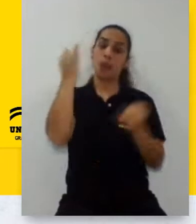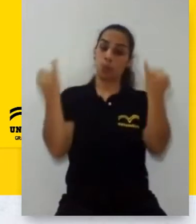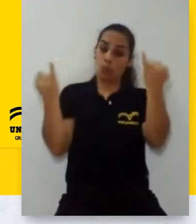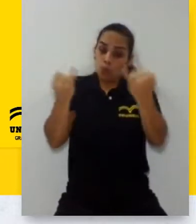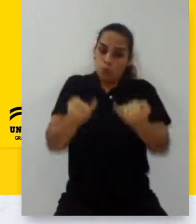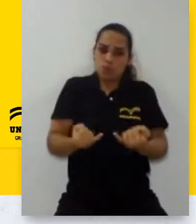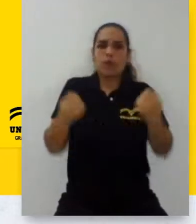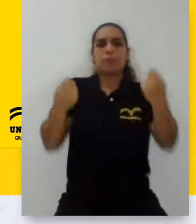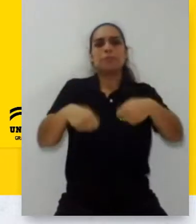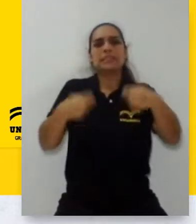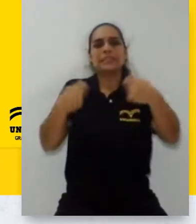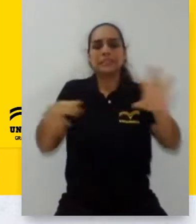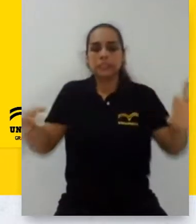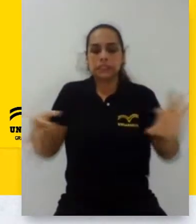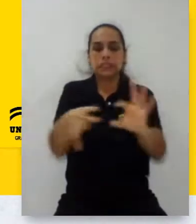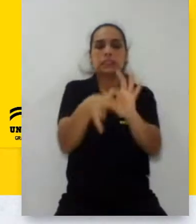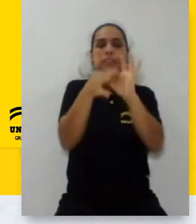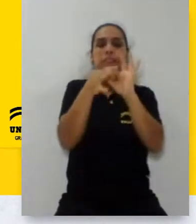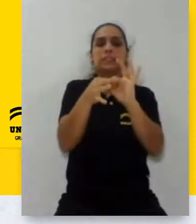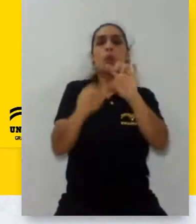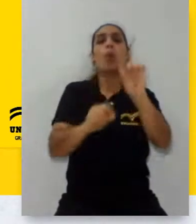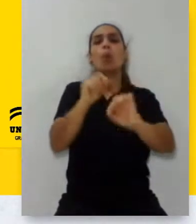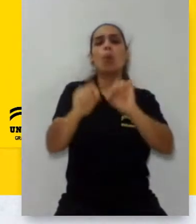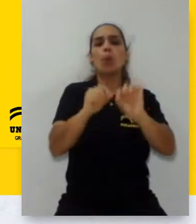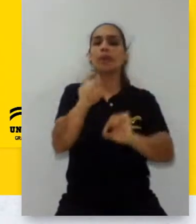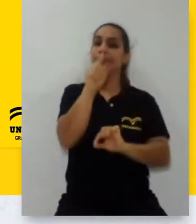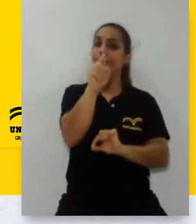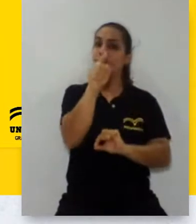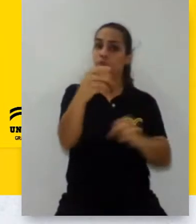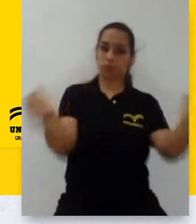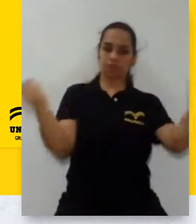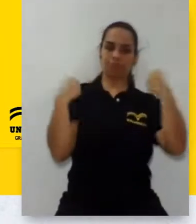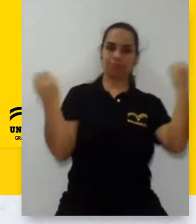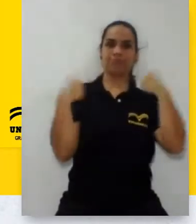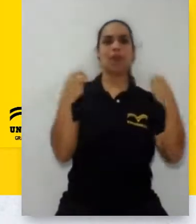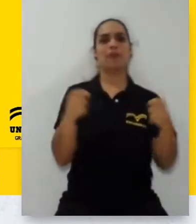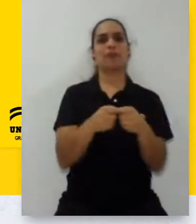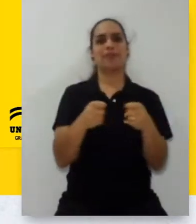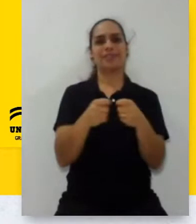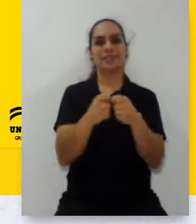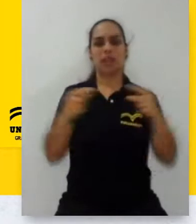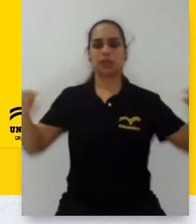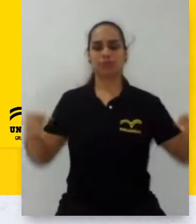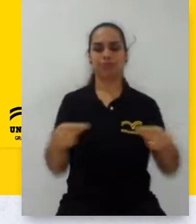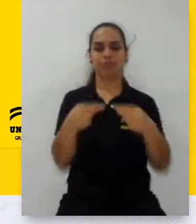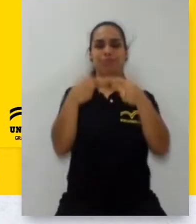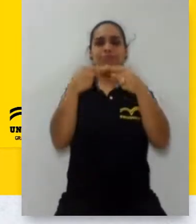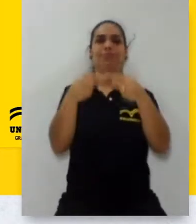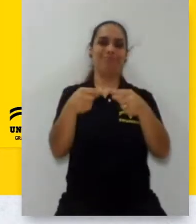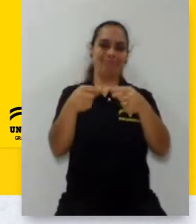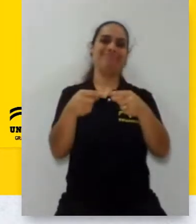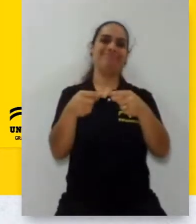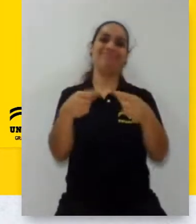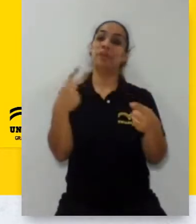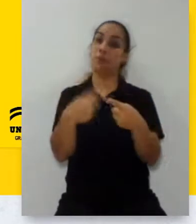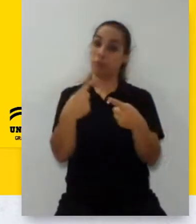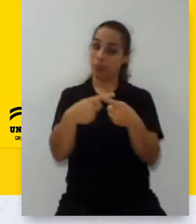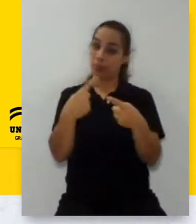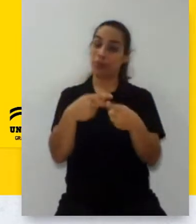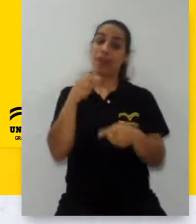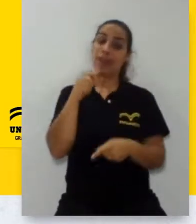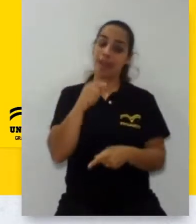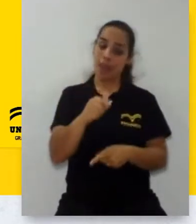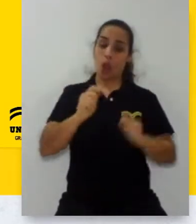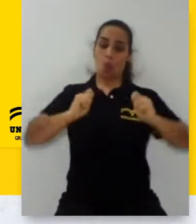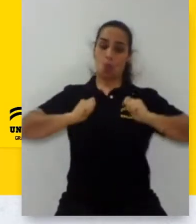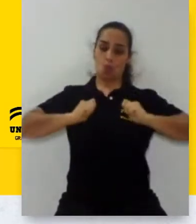com você realizar atividade física. Por quê? Porque a inatividade física vai levar a obesidade e sobrepeso, vai levar ao enrijecimento